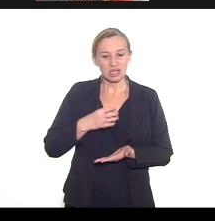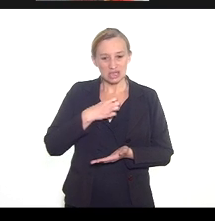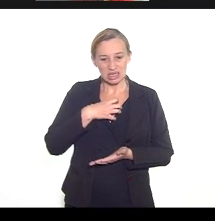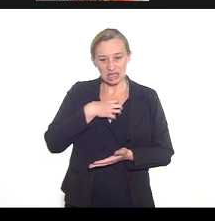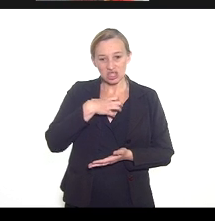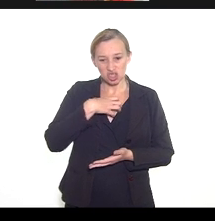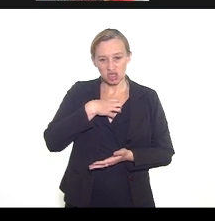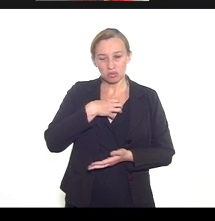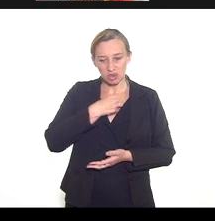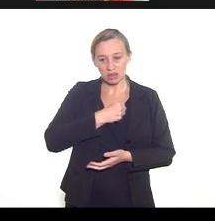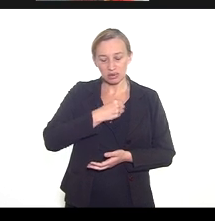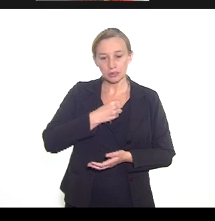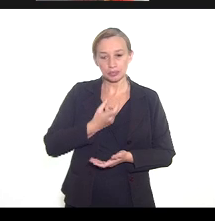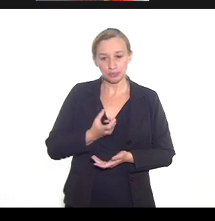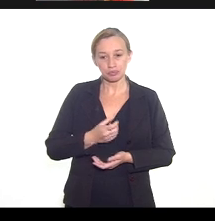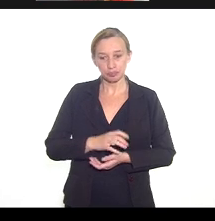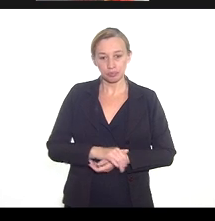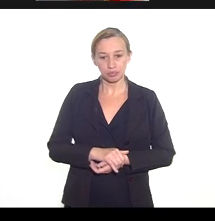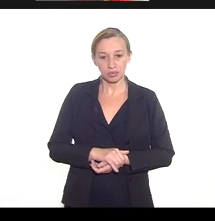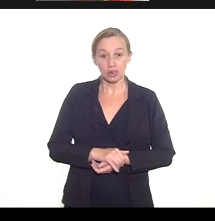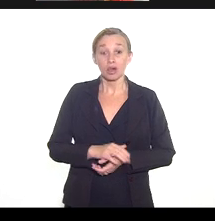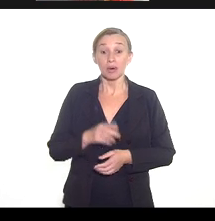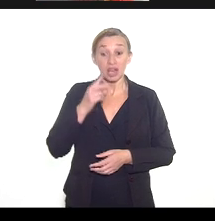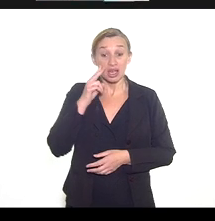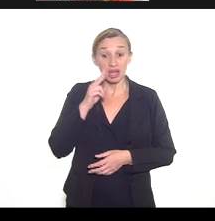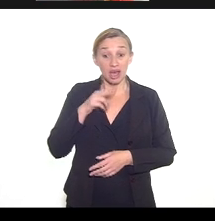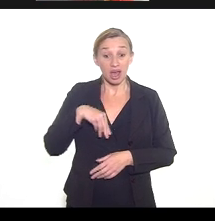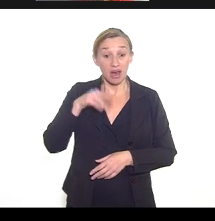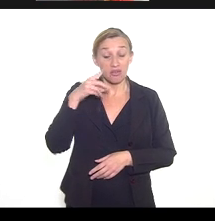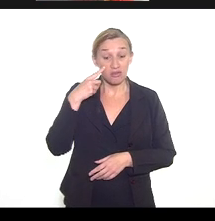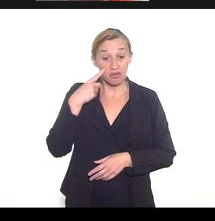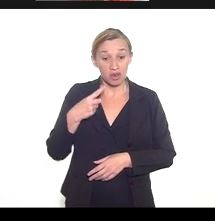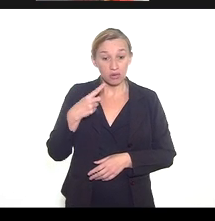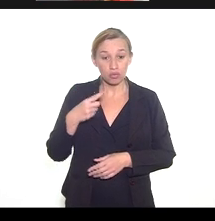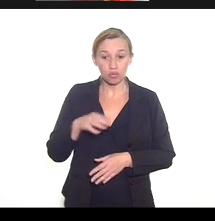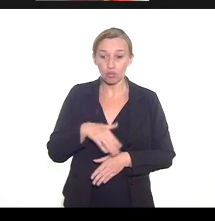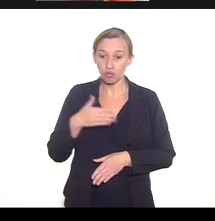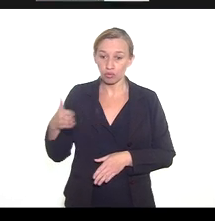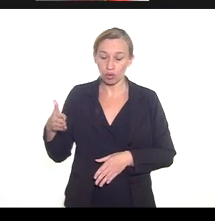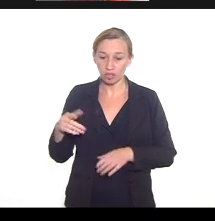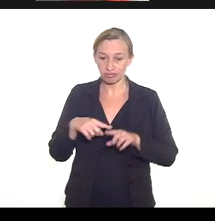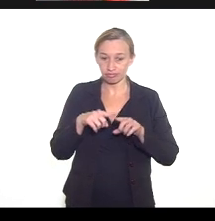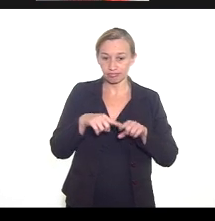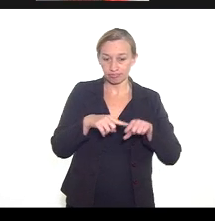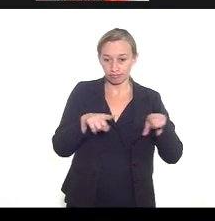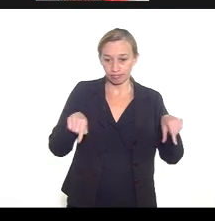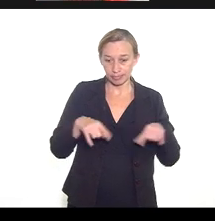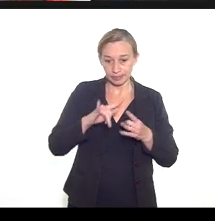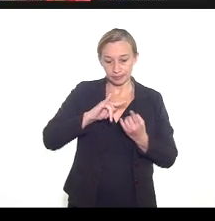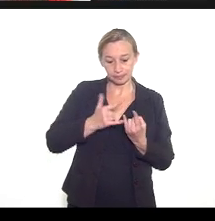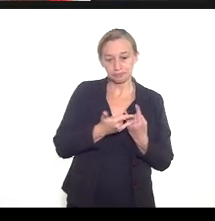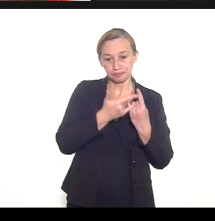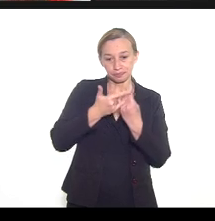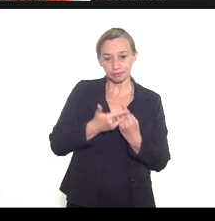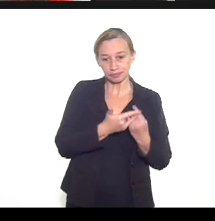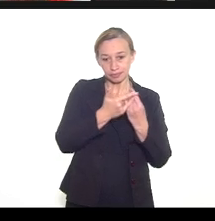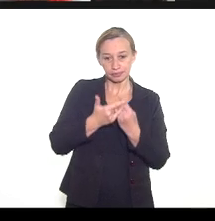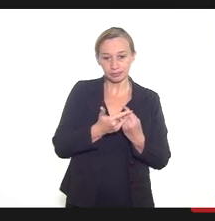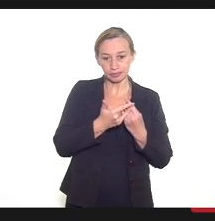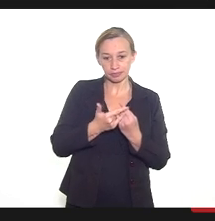É, para quem está assistindo fora da sala, a TV Alerj passou com